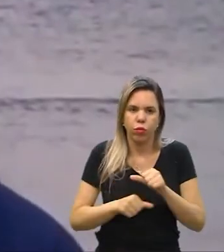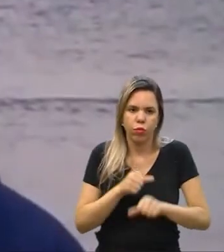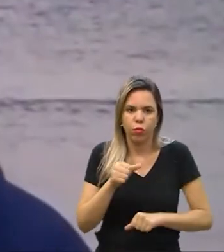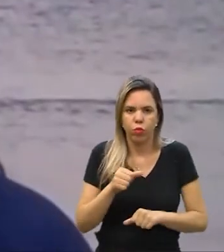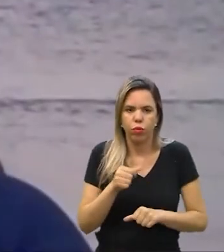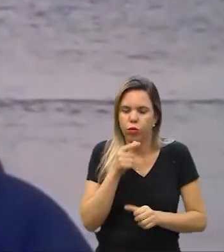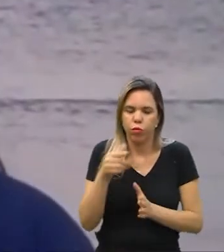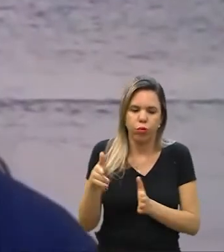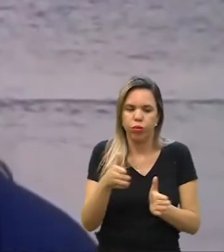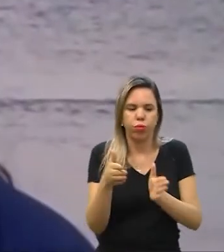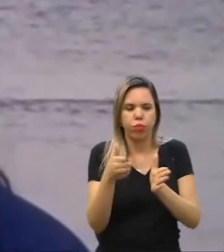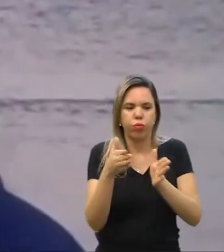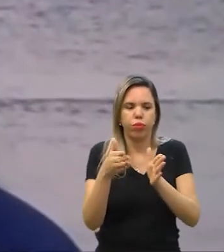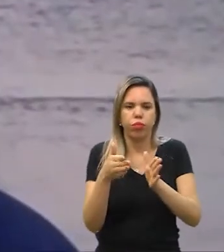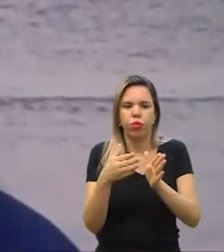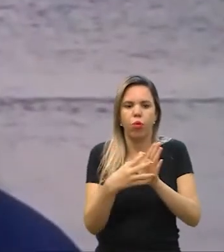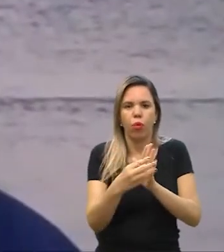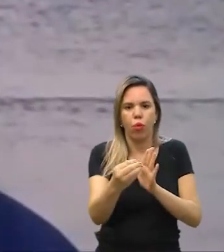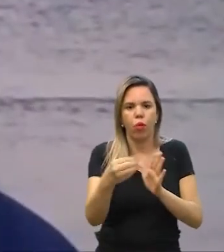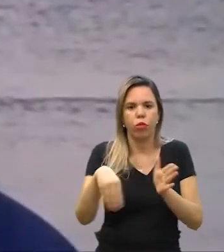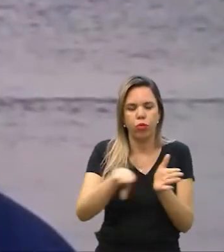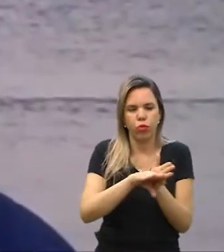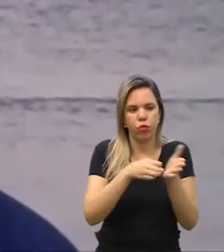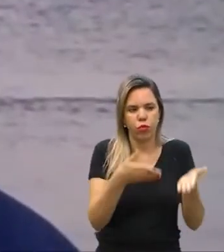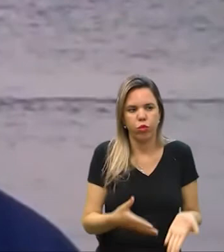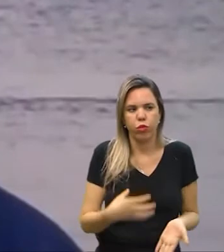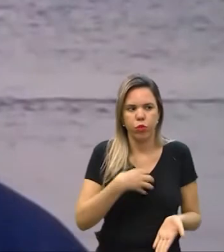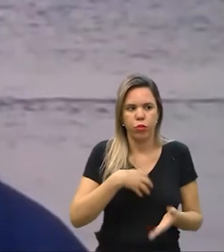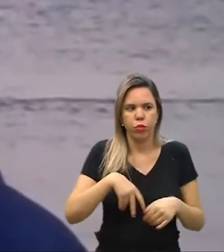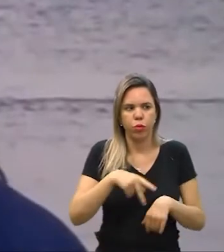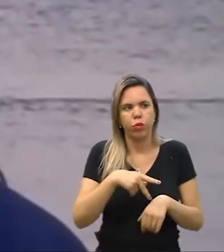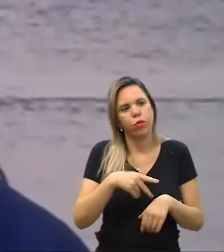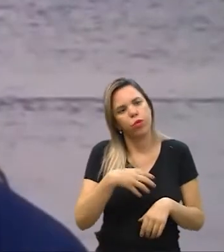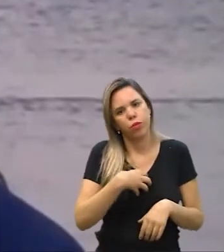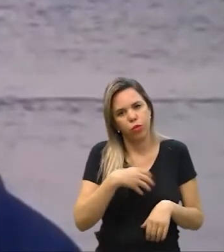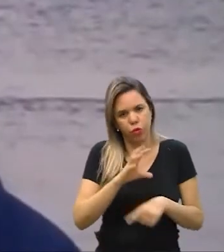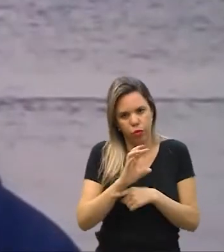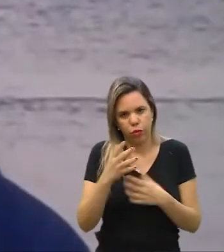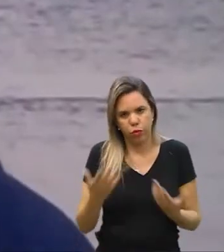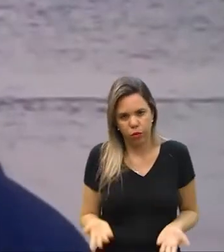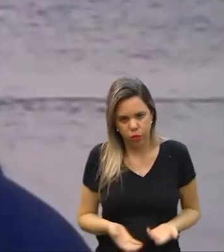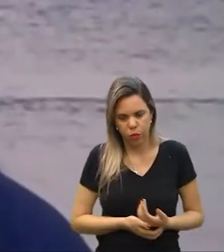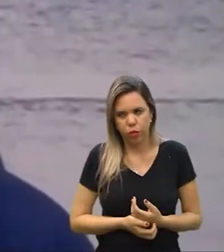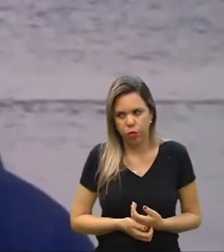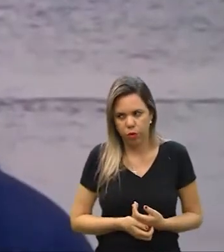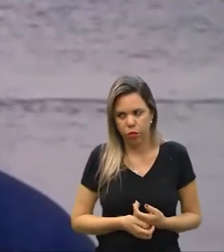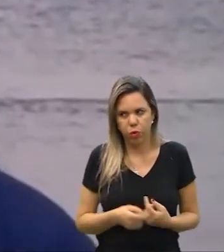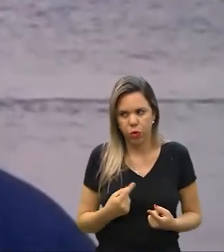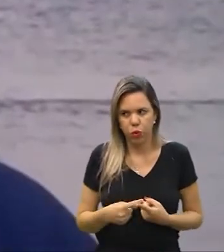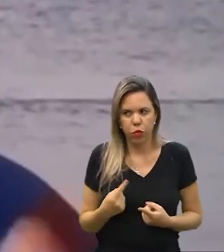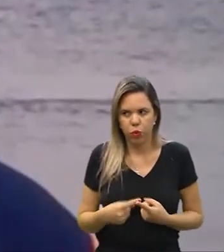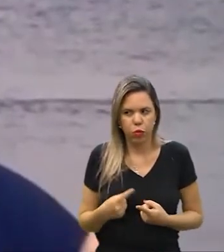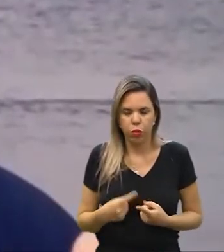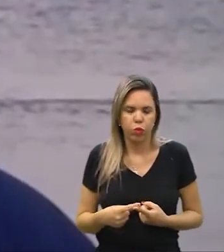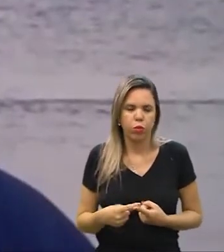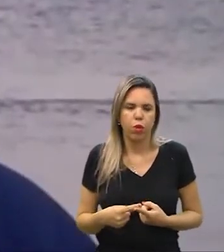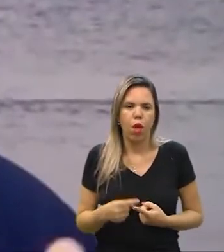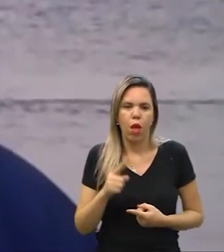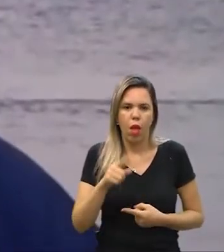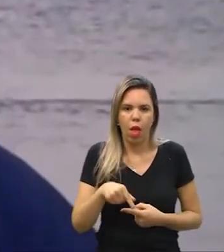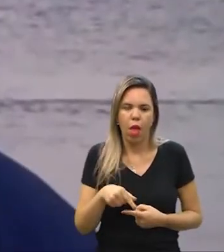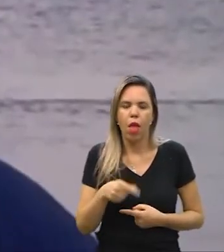de correntes e esse molusco acabou chegando na Bahia, né? Porque esse molusco,